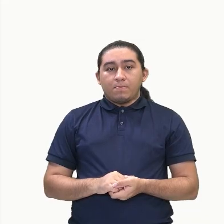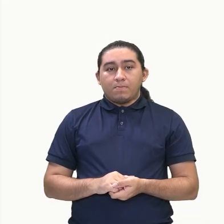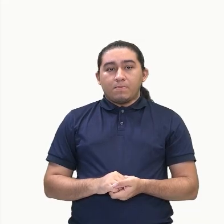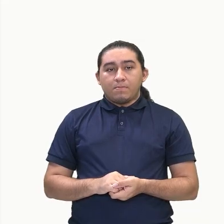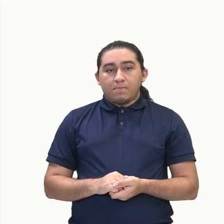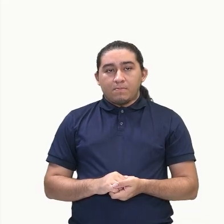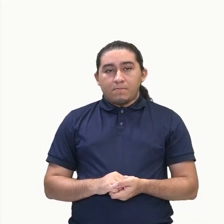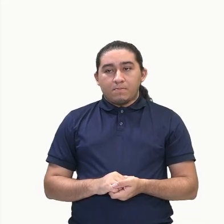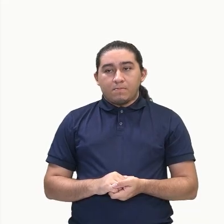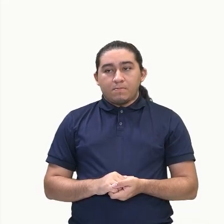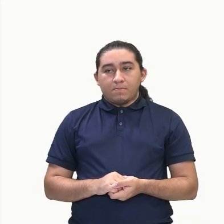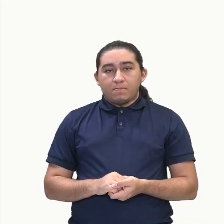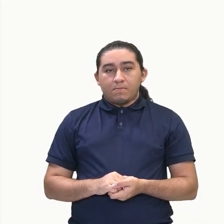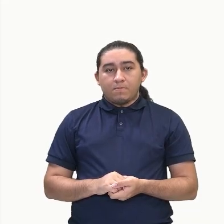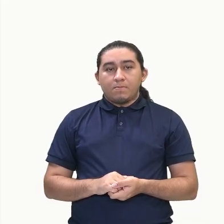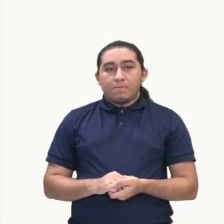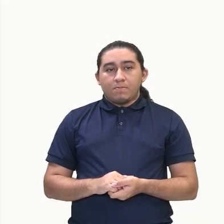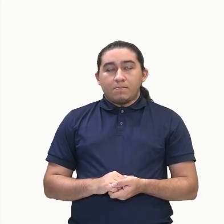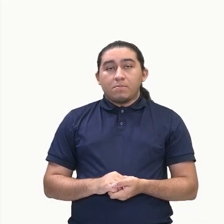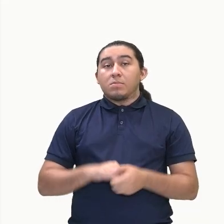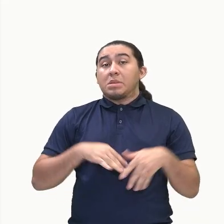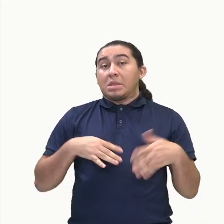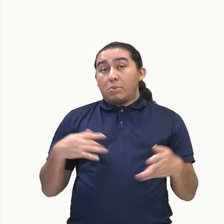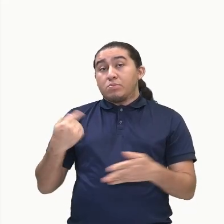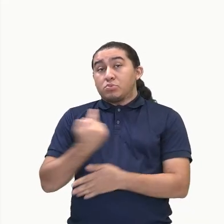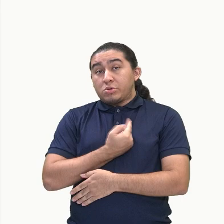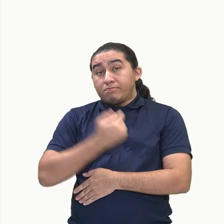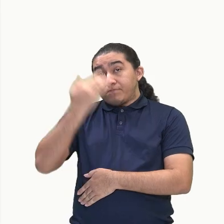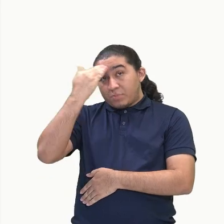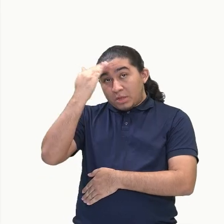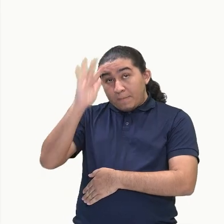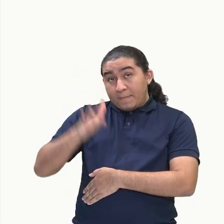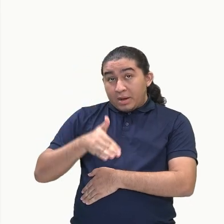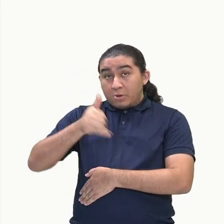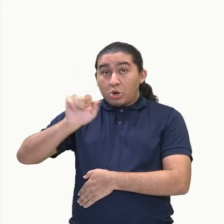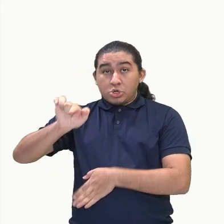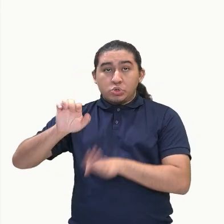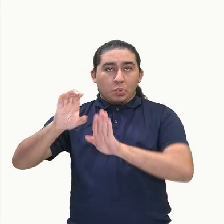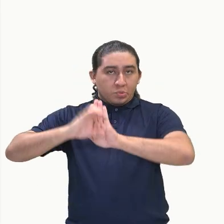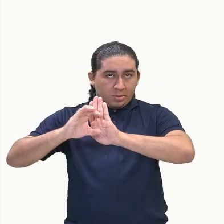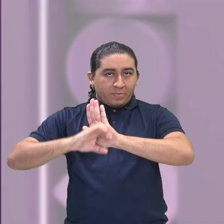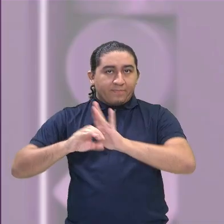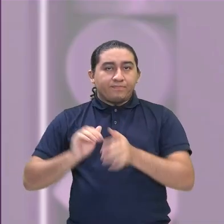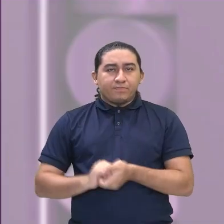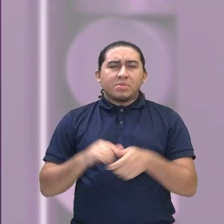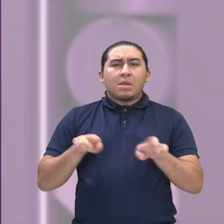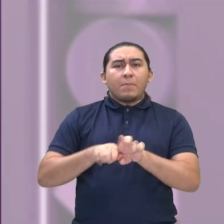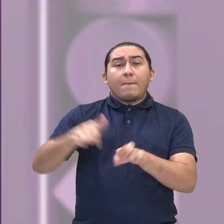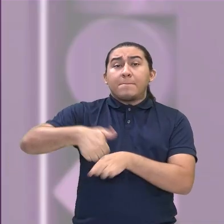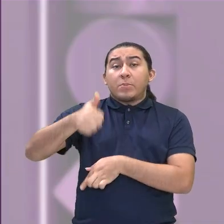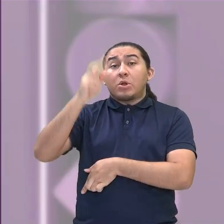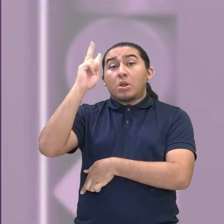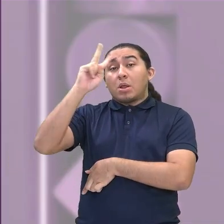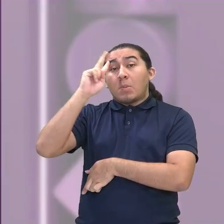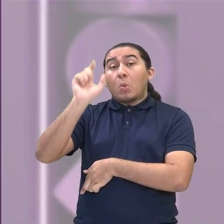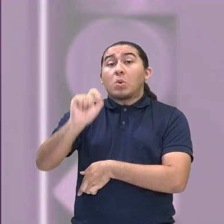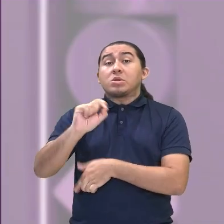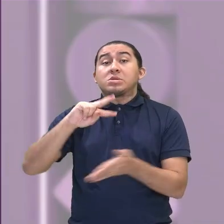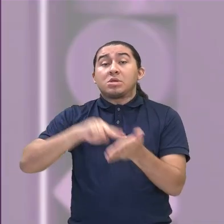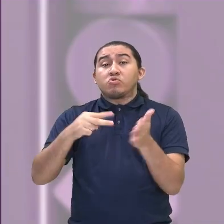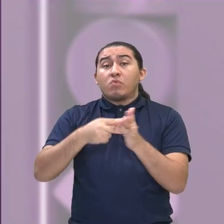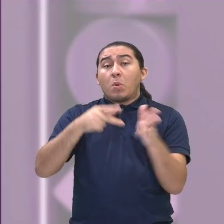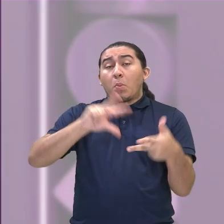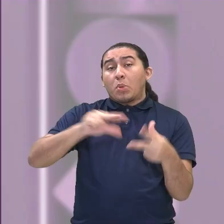aprofundamos os nossos conceitos sobre polígonos. Primeiro, relembramos o conceito de o que é um polígono, né?